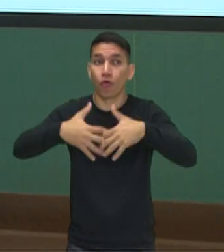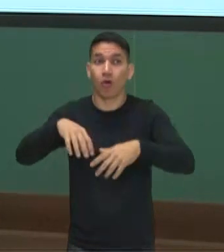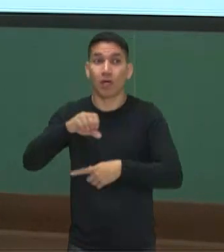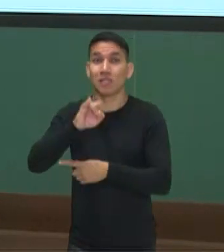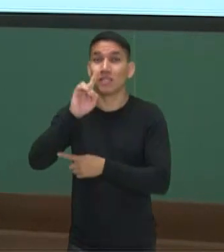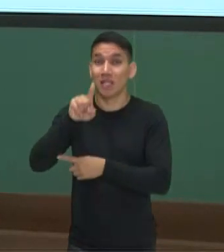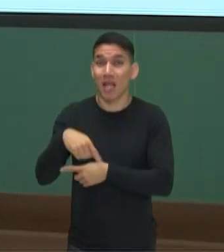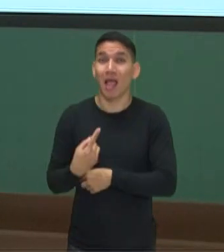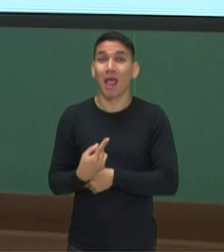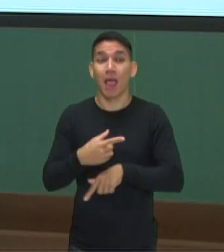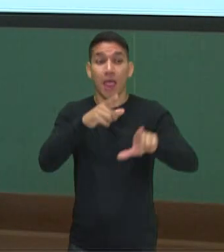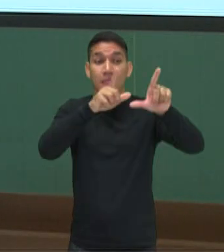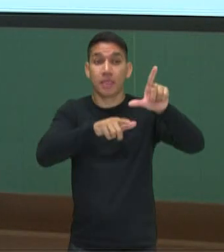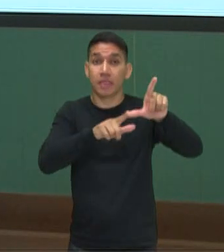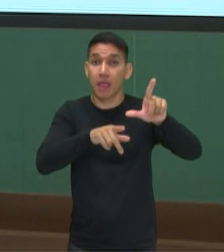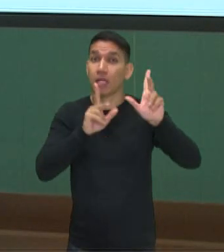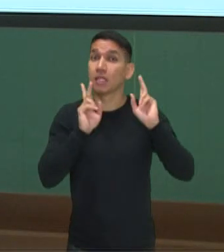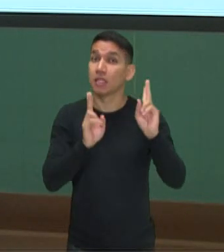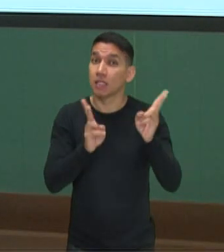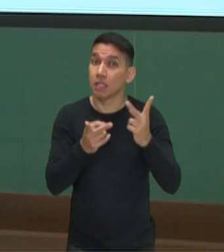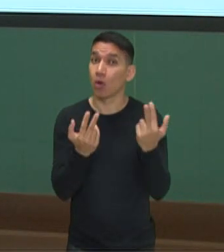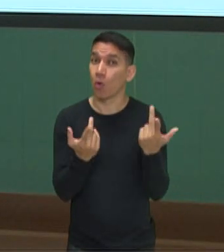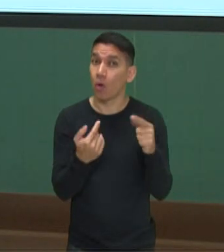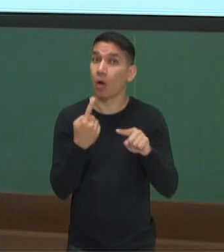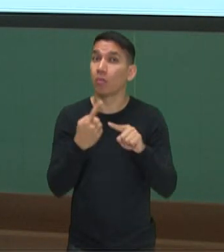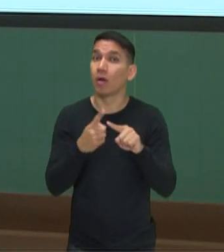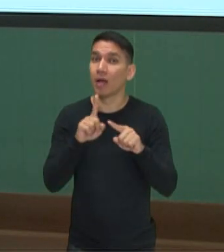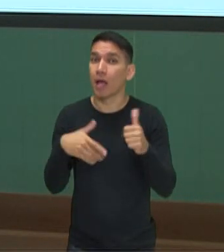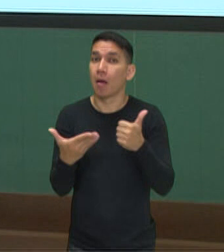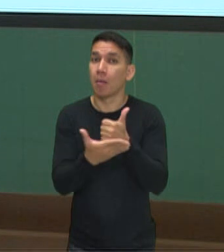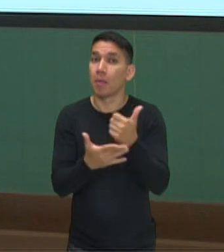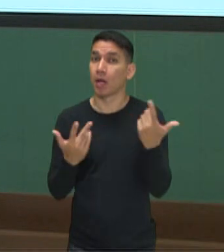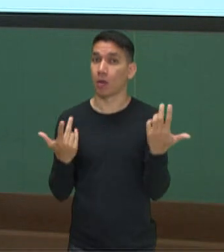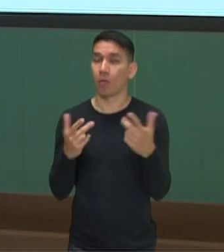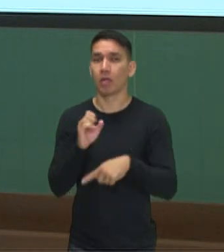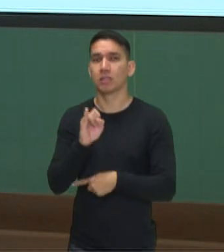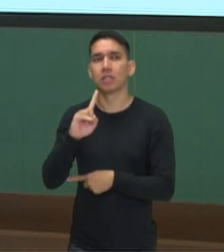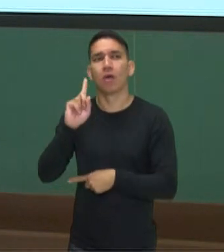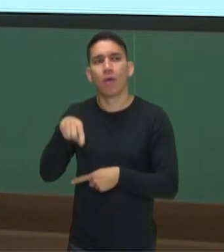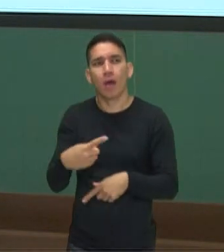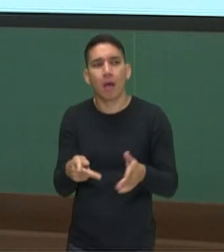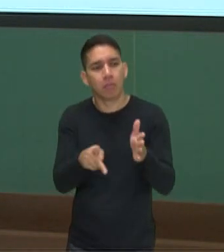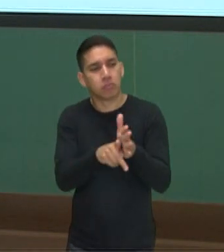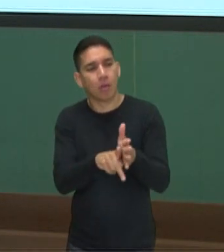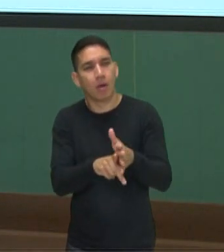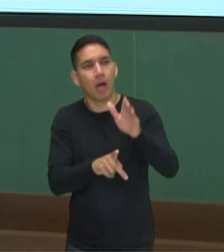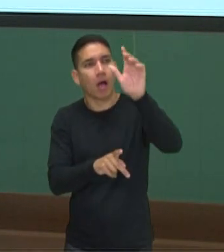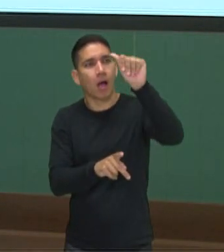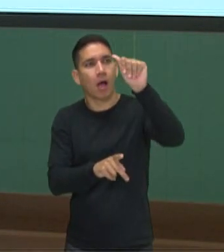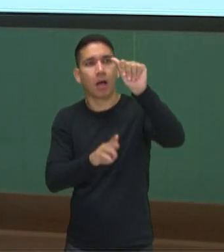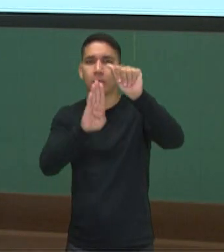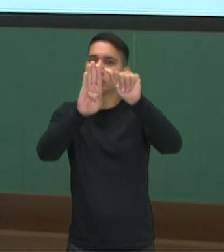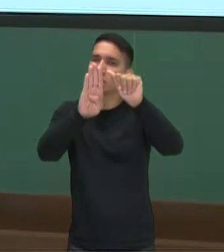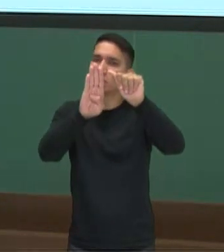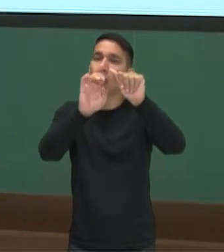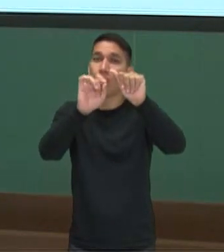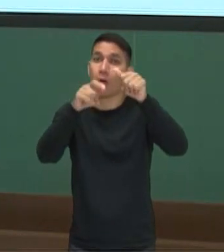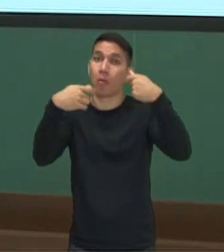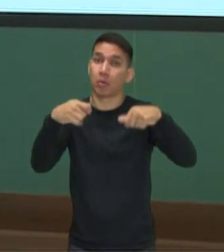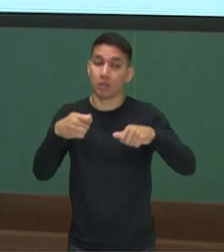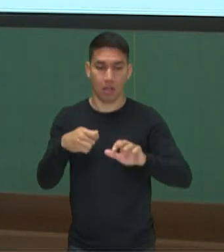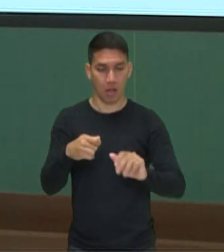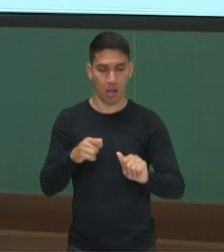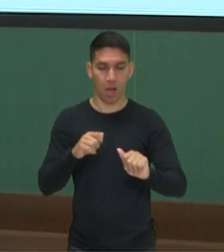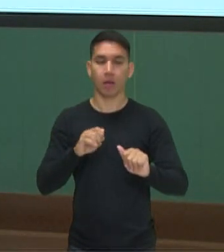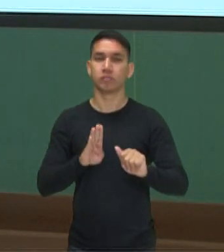para letras iguais, porque são as bases iguais. Então, se eu estou dividindo por AB, eu tenho que pegar ali o